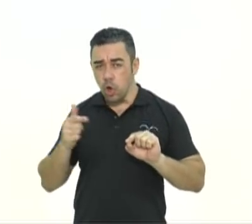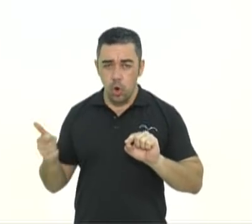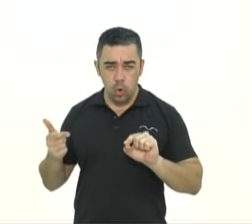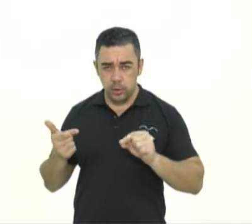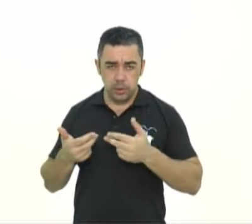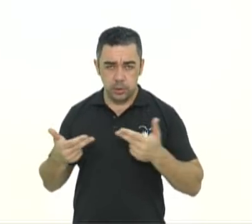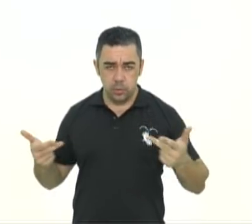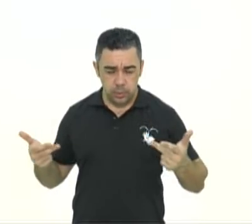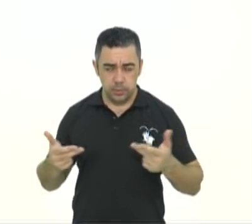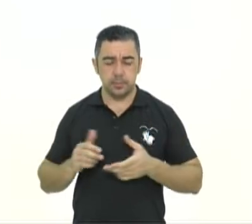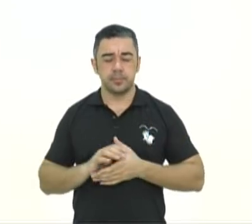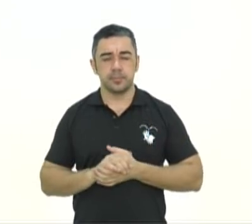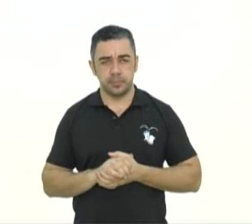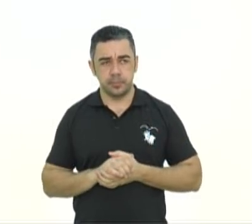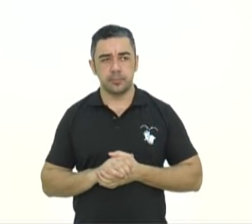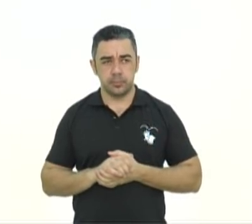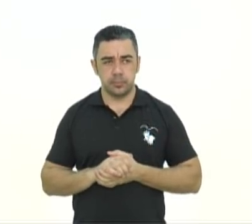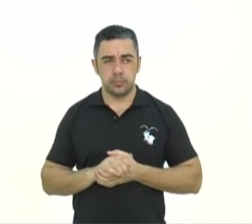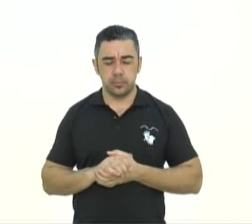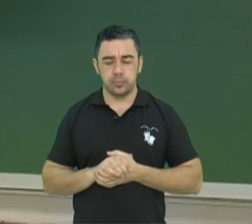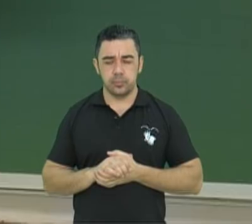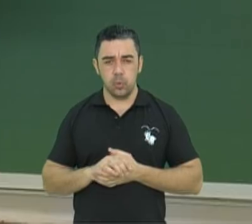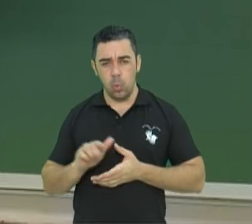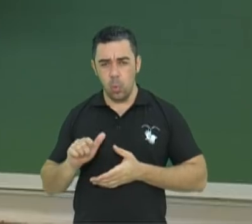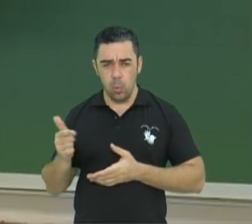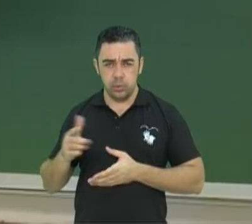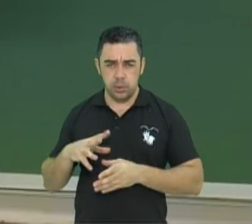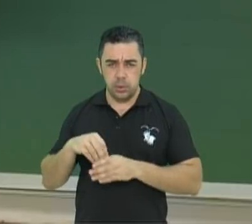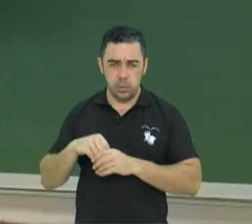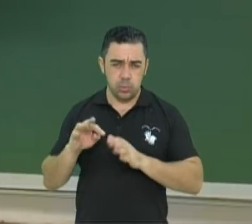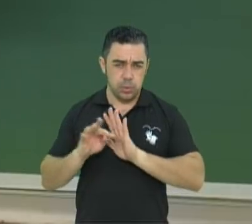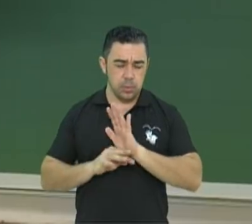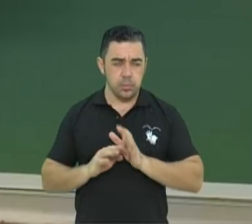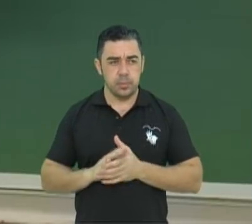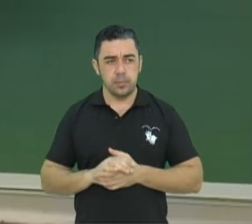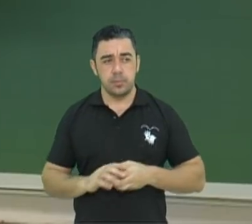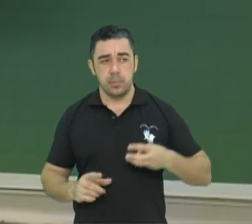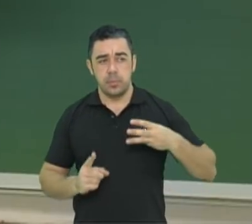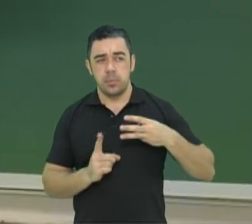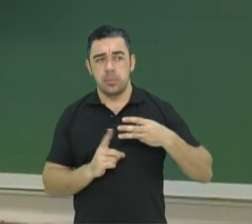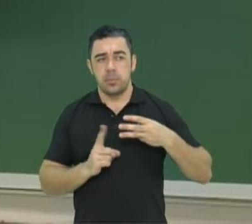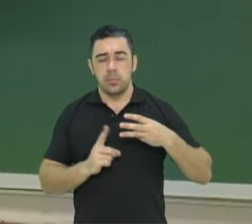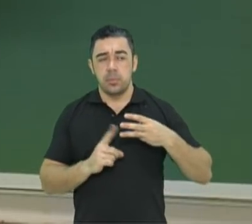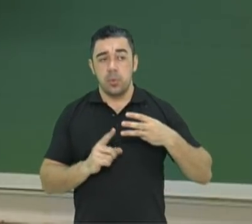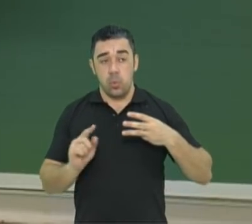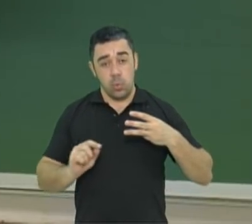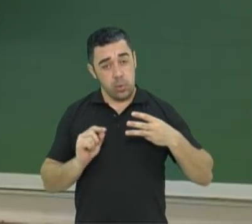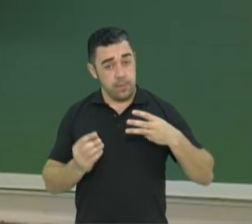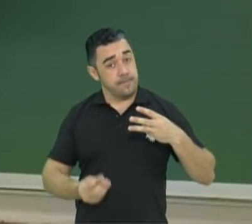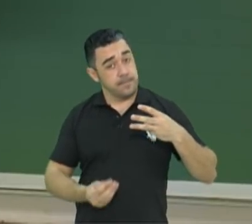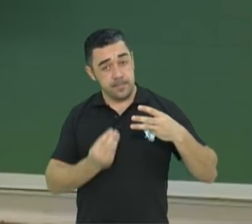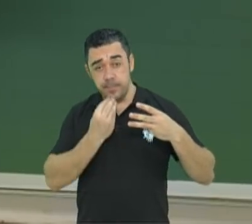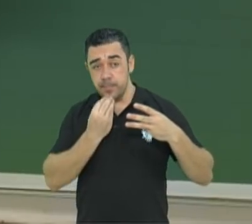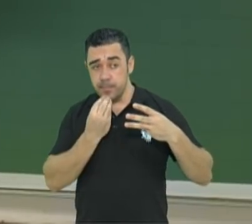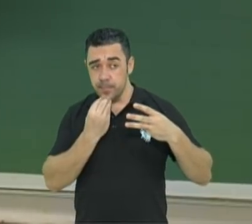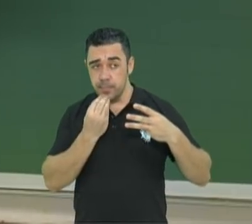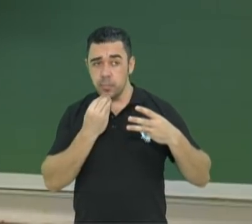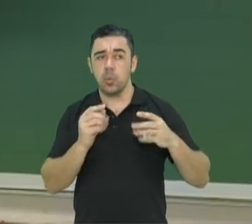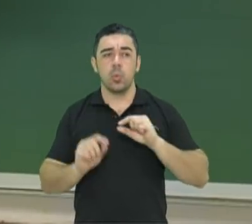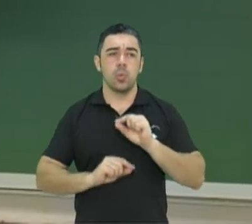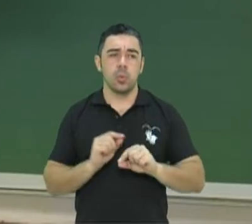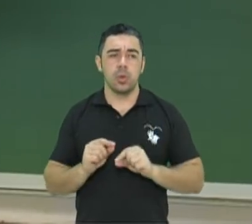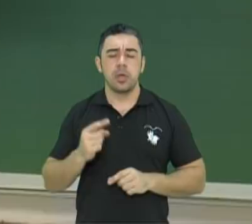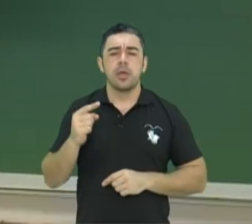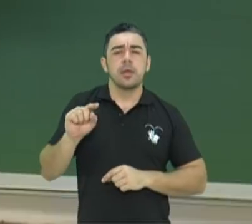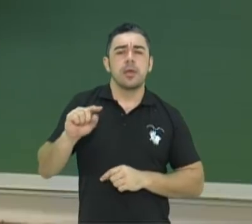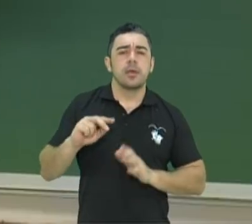de outros recursos, outras notações presentes. E vamos tentar e vamos conseguir inferir